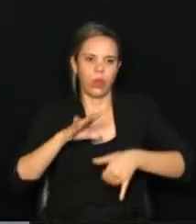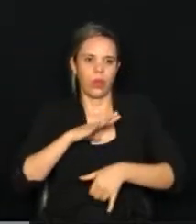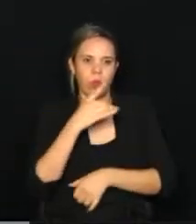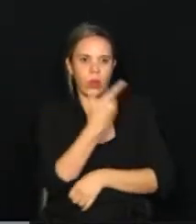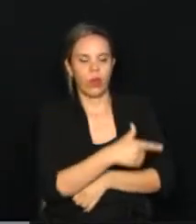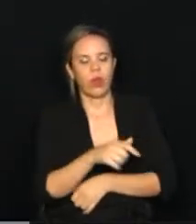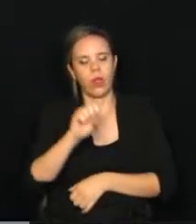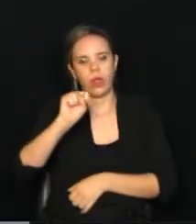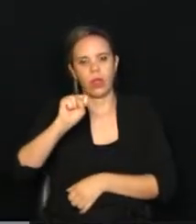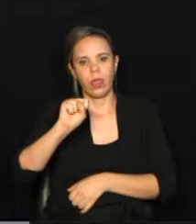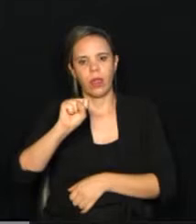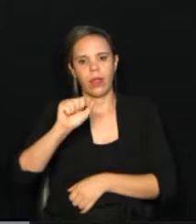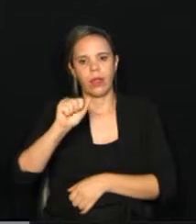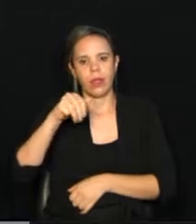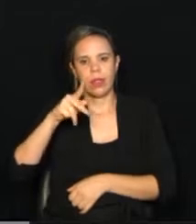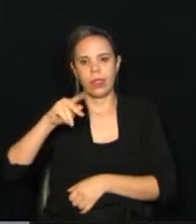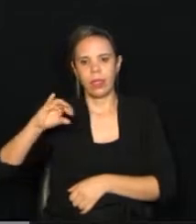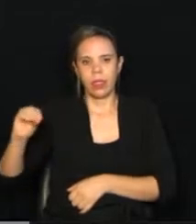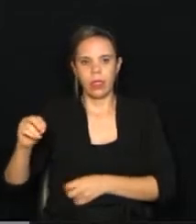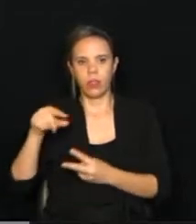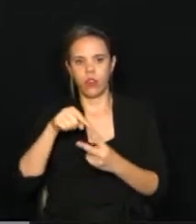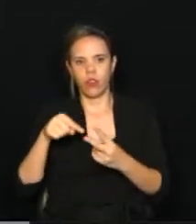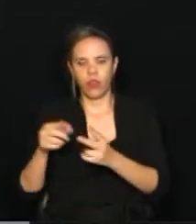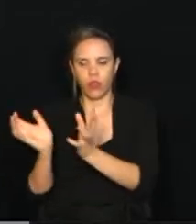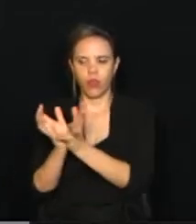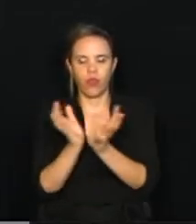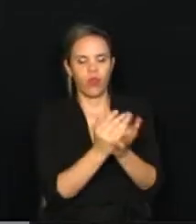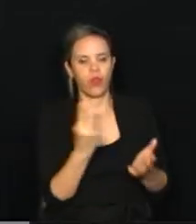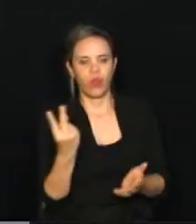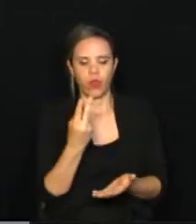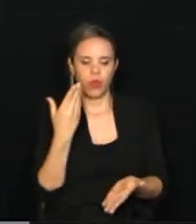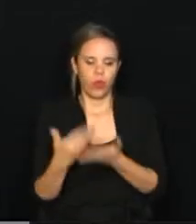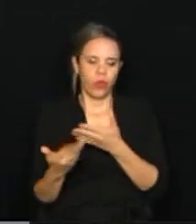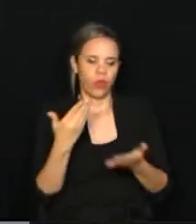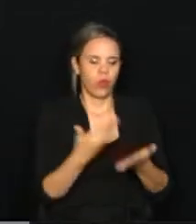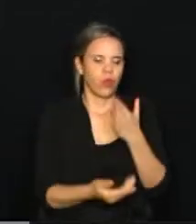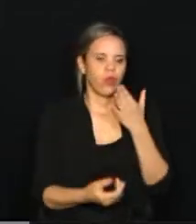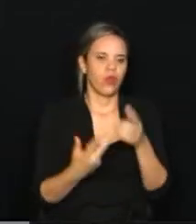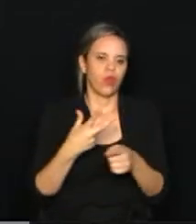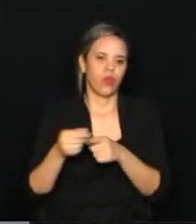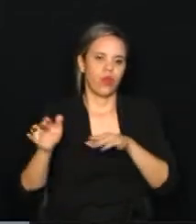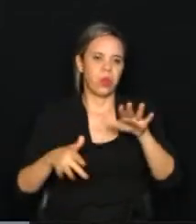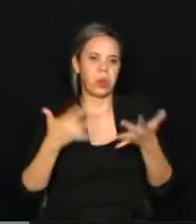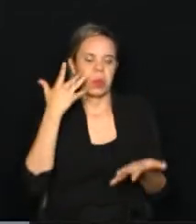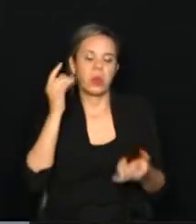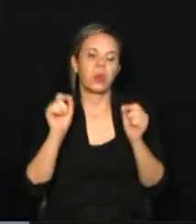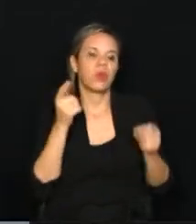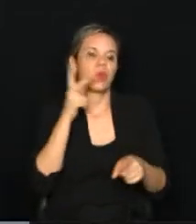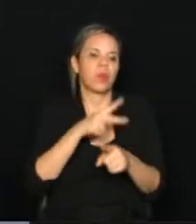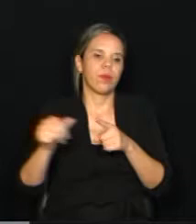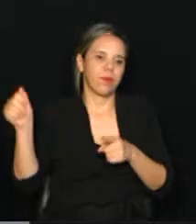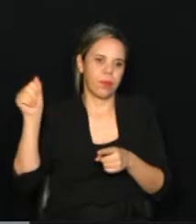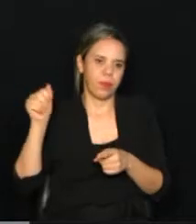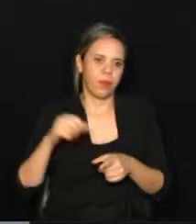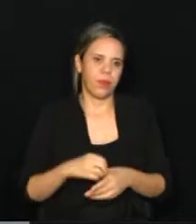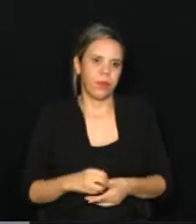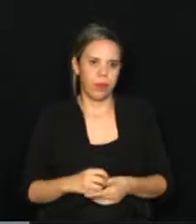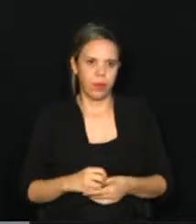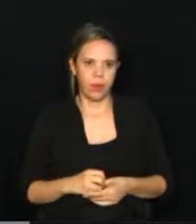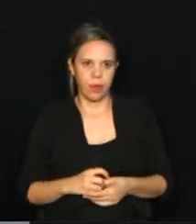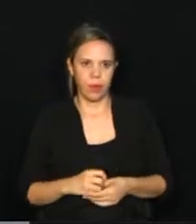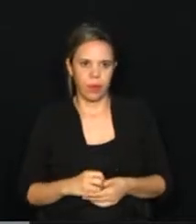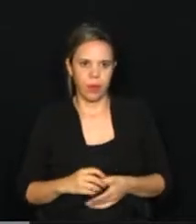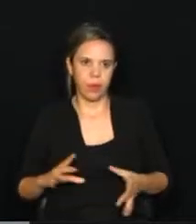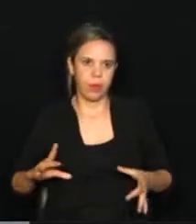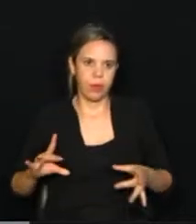E tanto os dois times tiveram algumas derrotas, então não dá para a gente saber realmente quem vai ser o campeão. Então está sendo uma liga